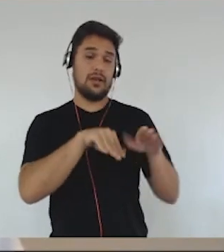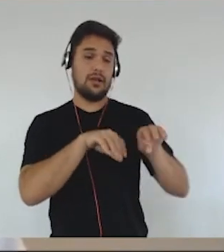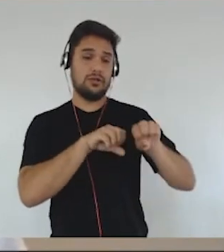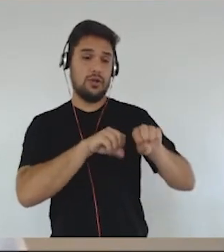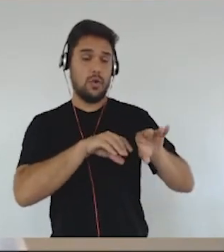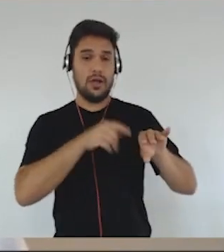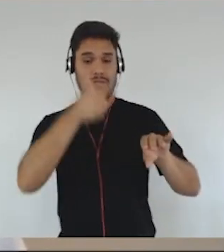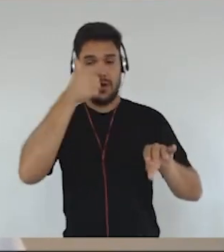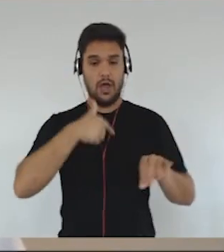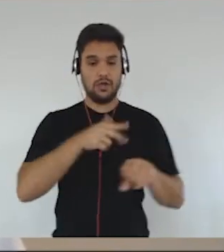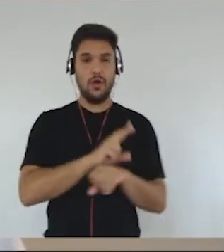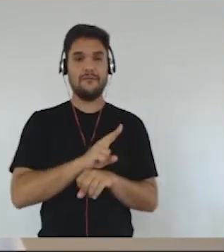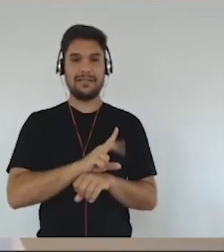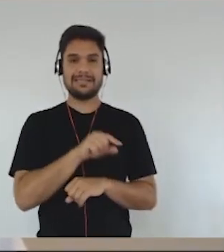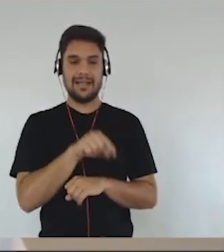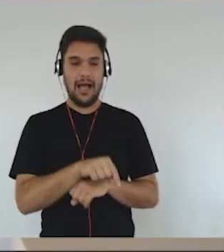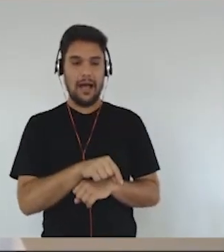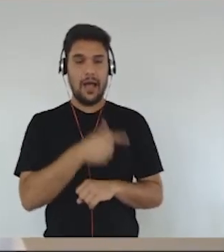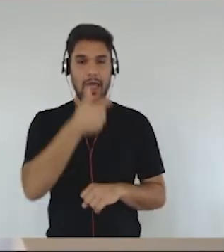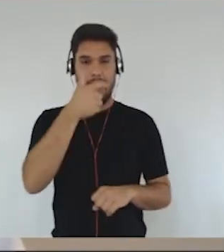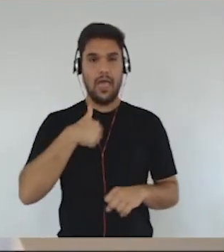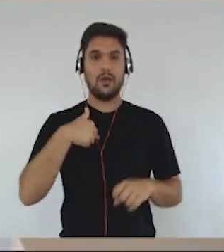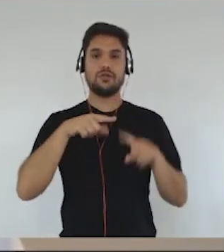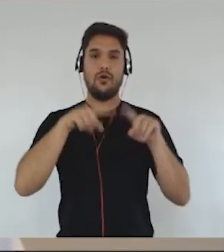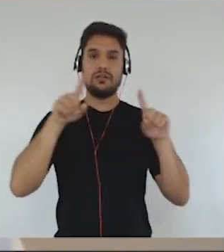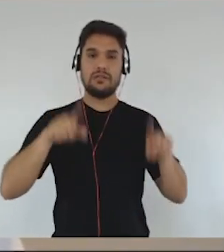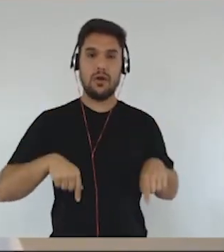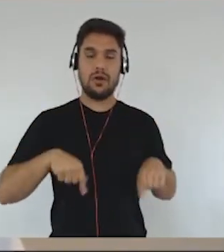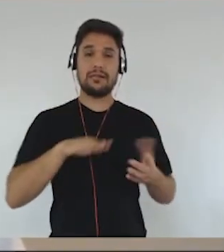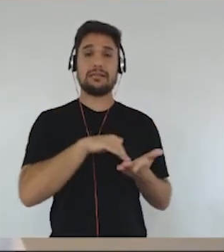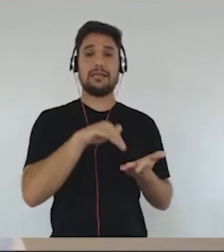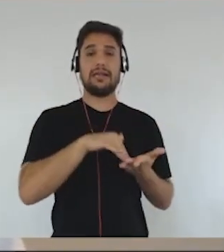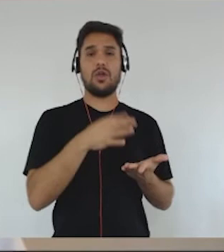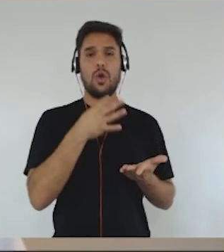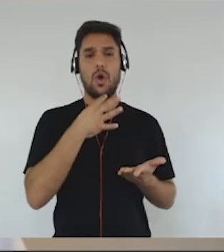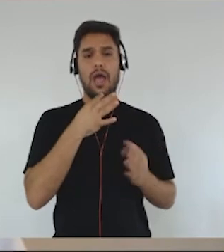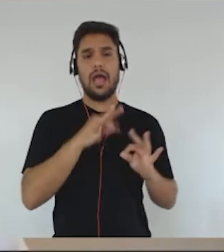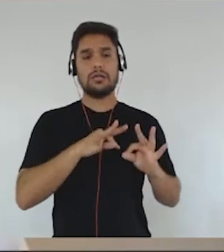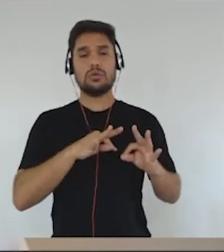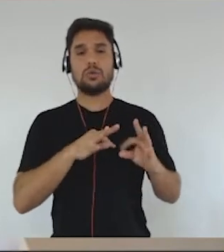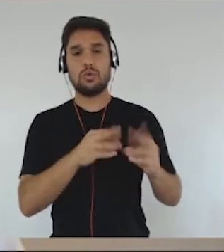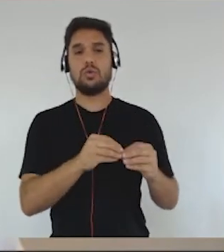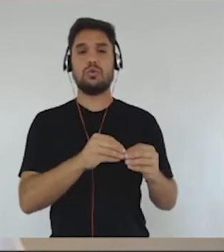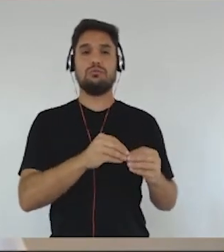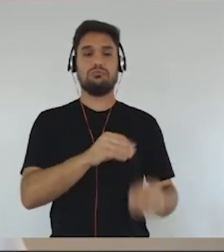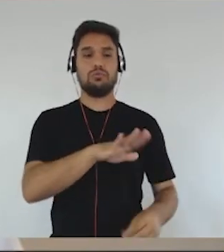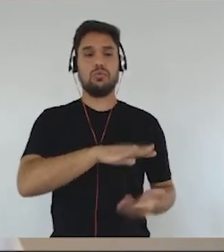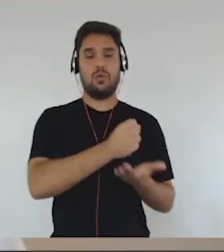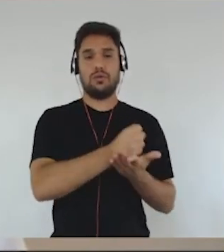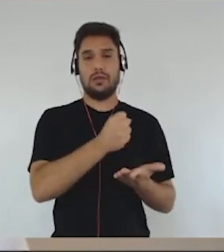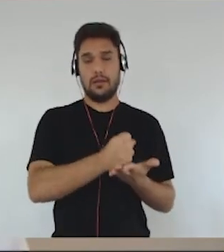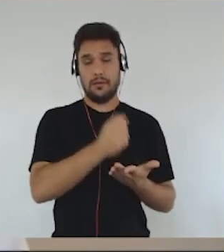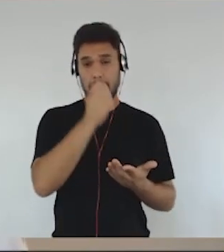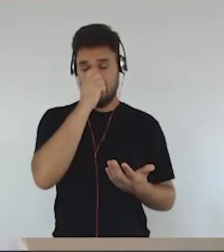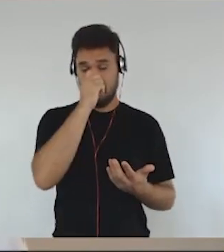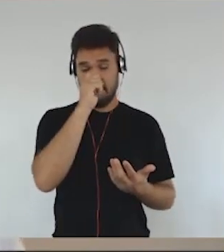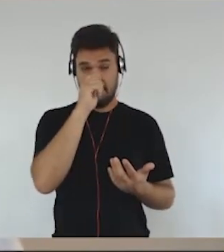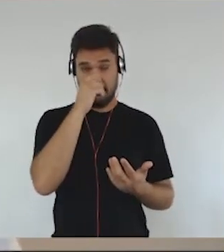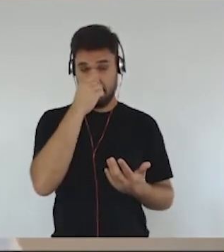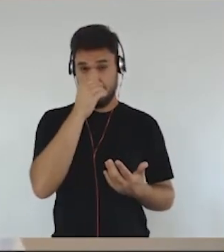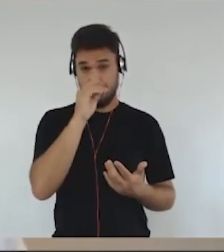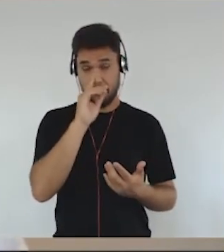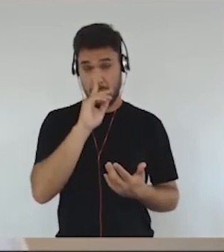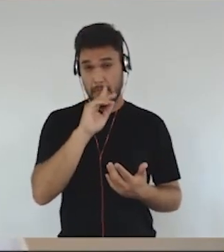o fiscal do contrato normalmente vai ser um servidor da Secretaria que entende muito daquele objeto contratual, assim como se